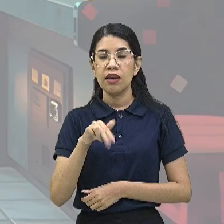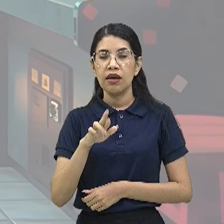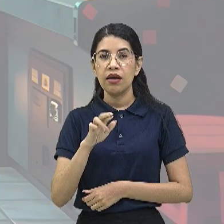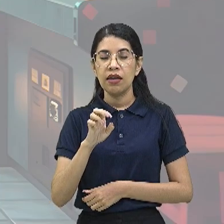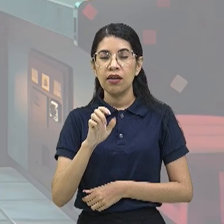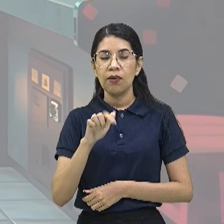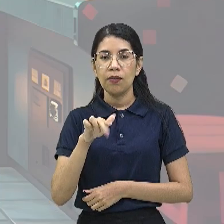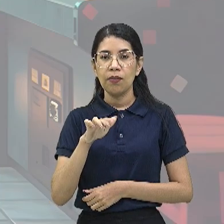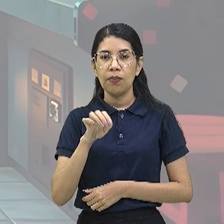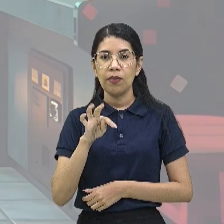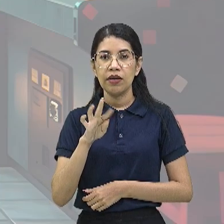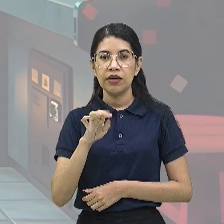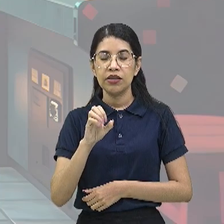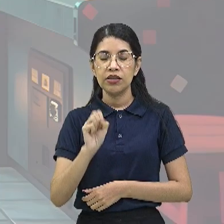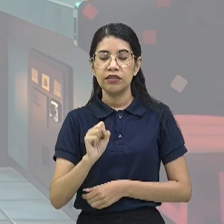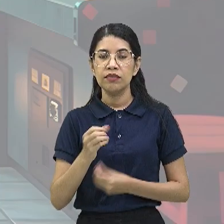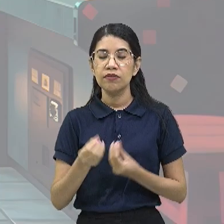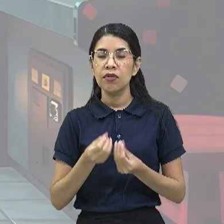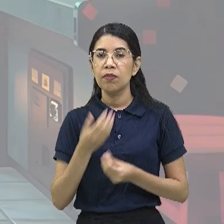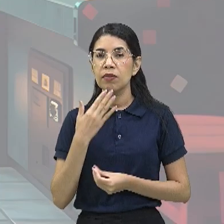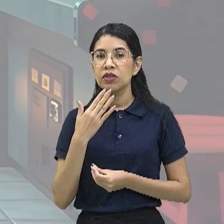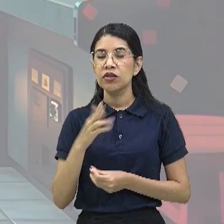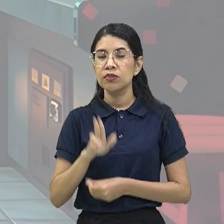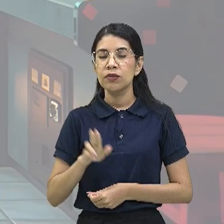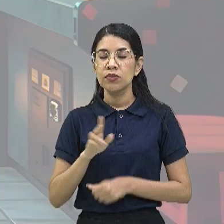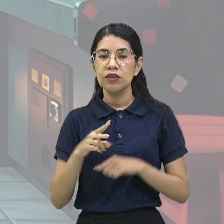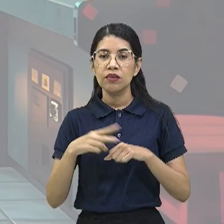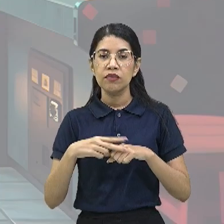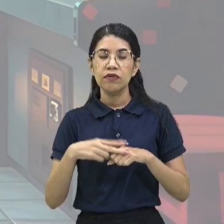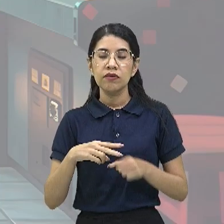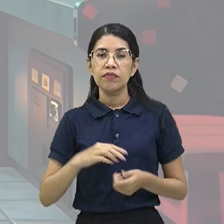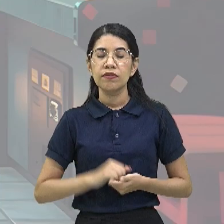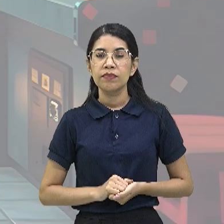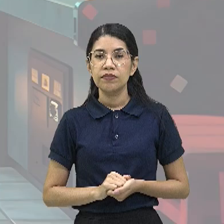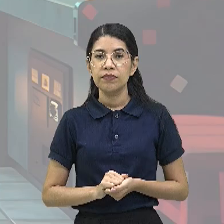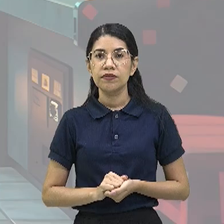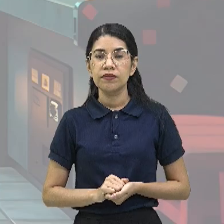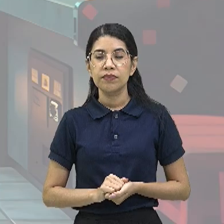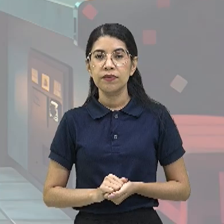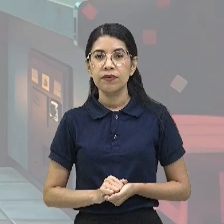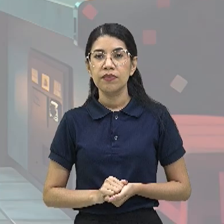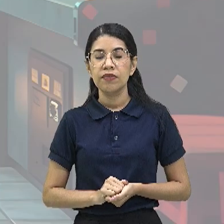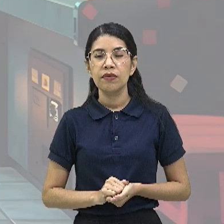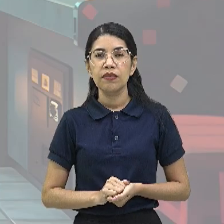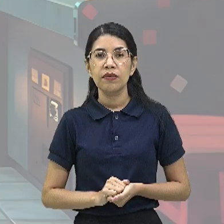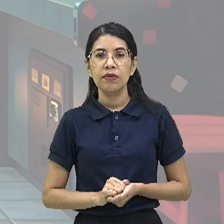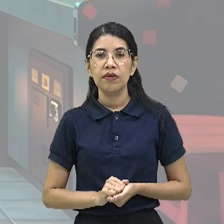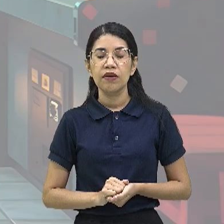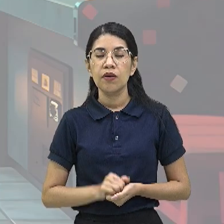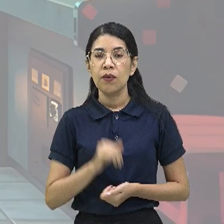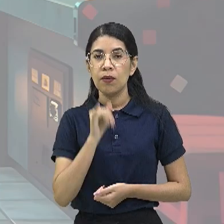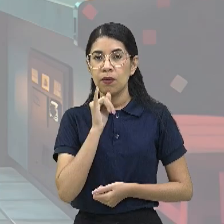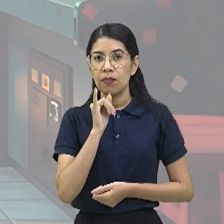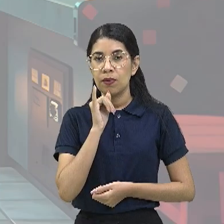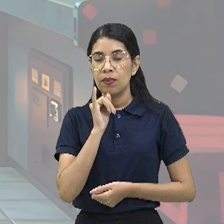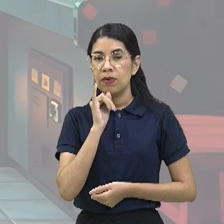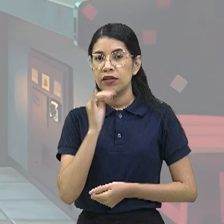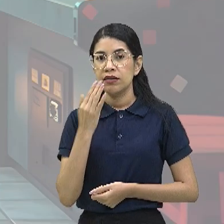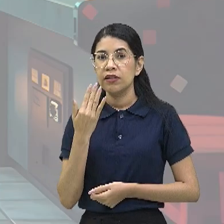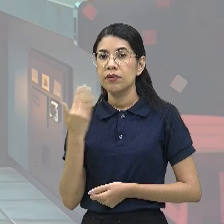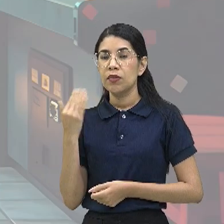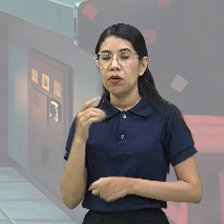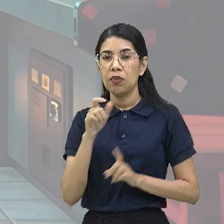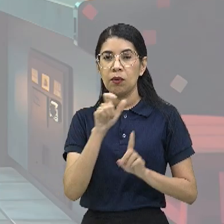esses verbos? Tá certo? Aqui, ó, eu tenho o seguinte exemplo. Aqui o